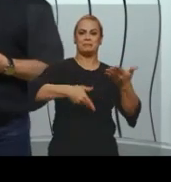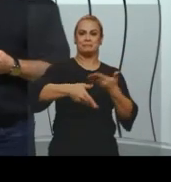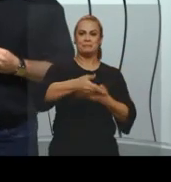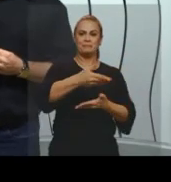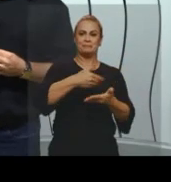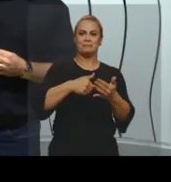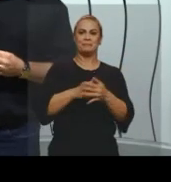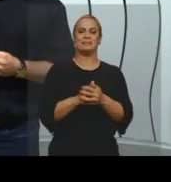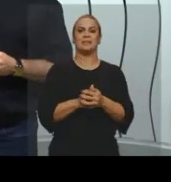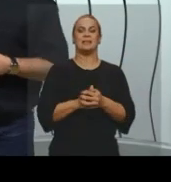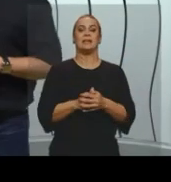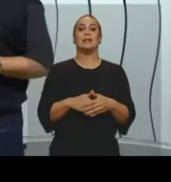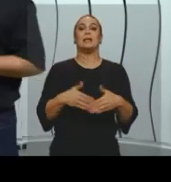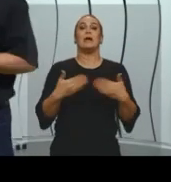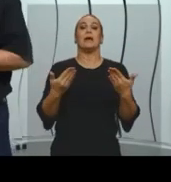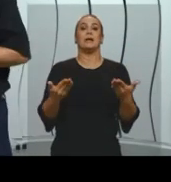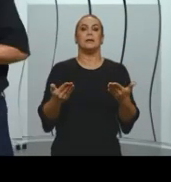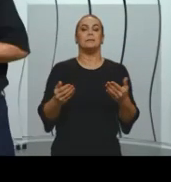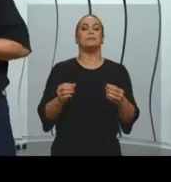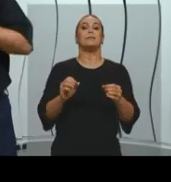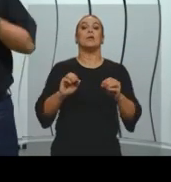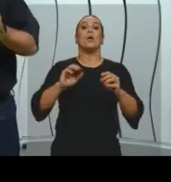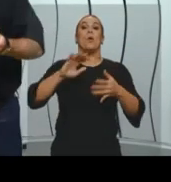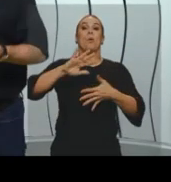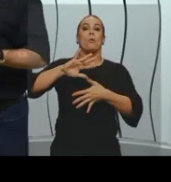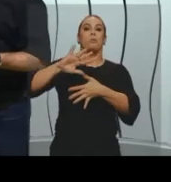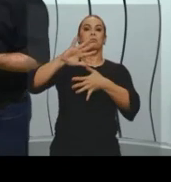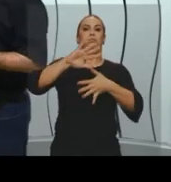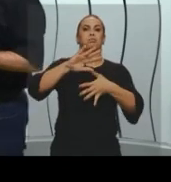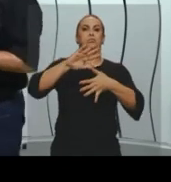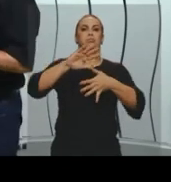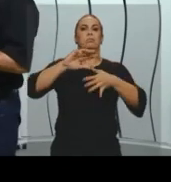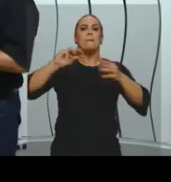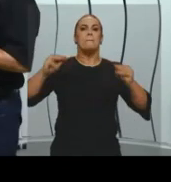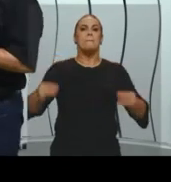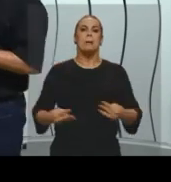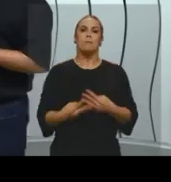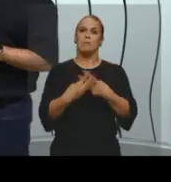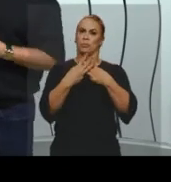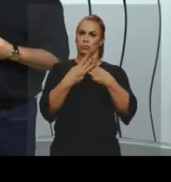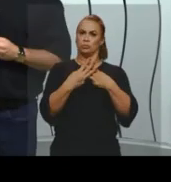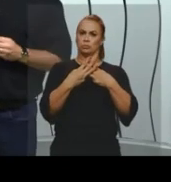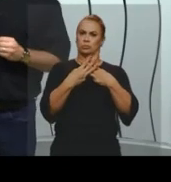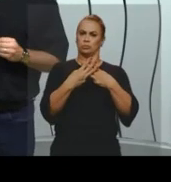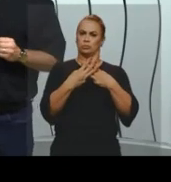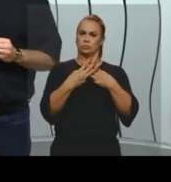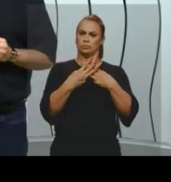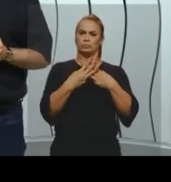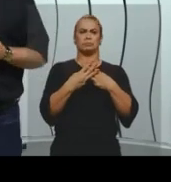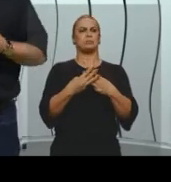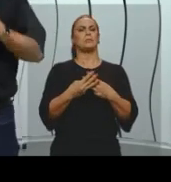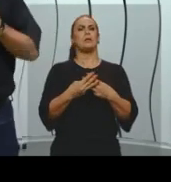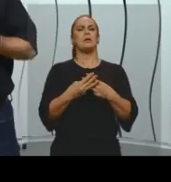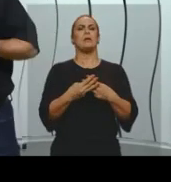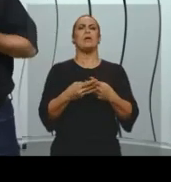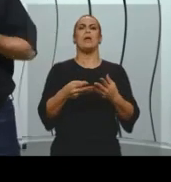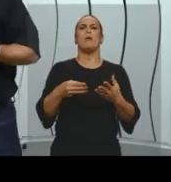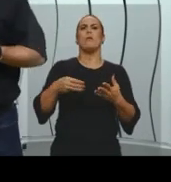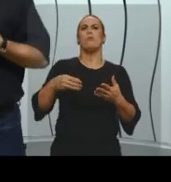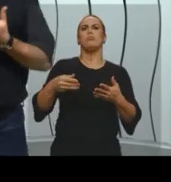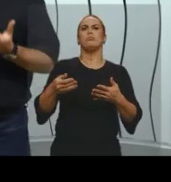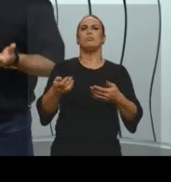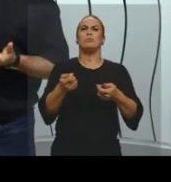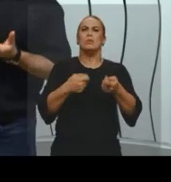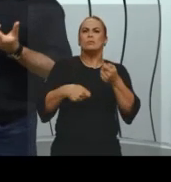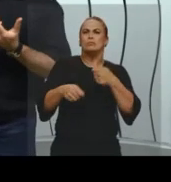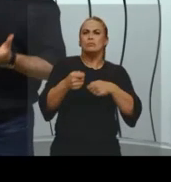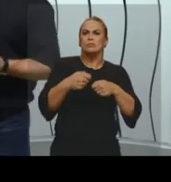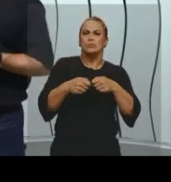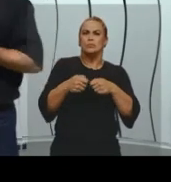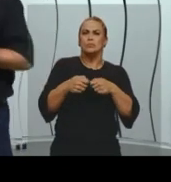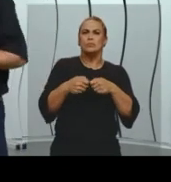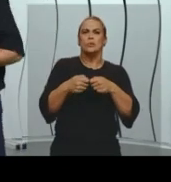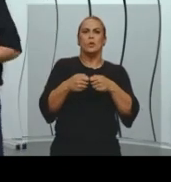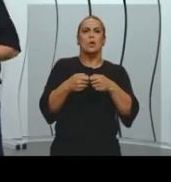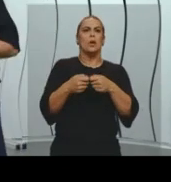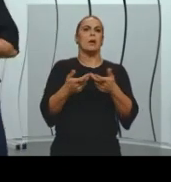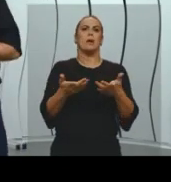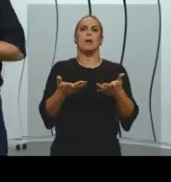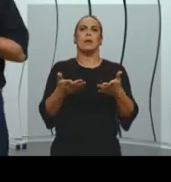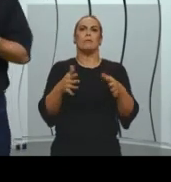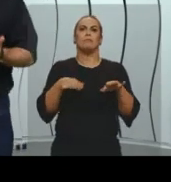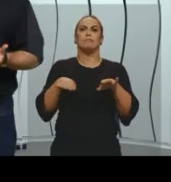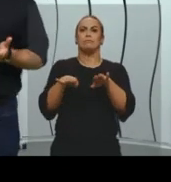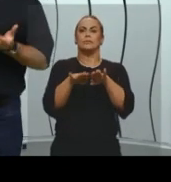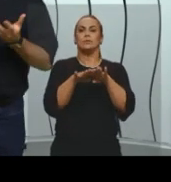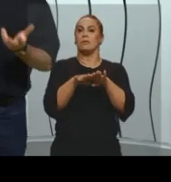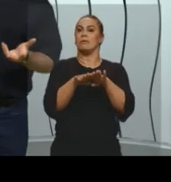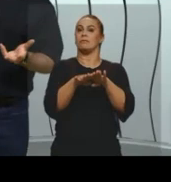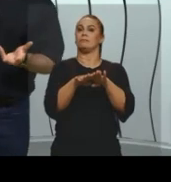mercado comum, porque unificar a economia e, principalmente, unificar as leis trabalhistas